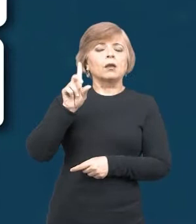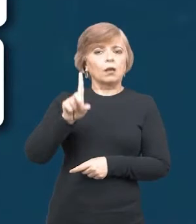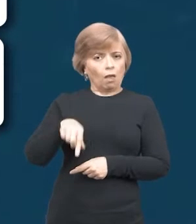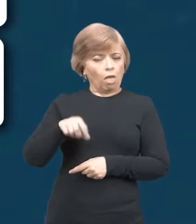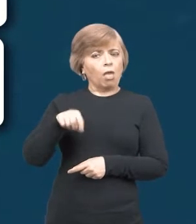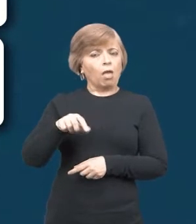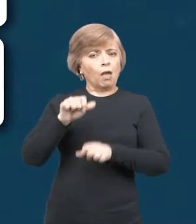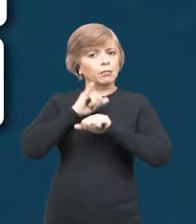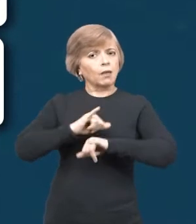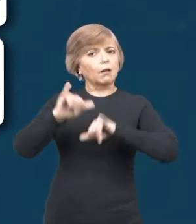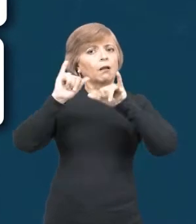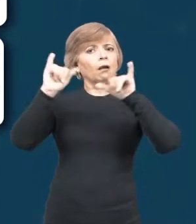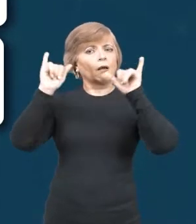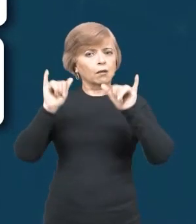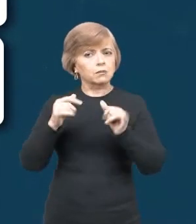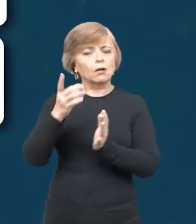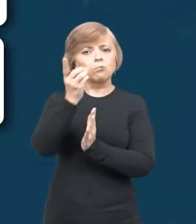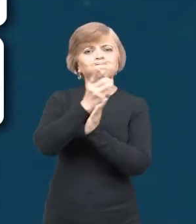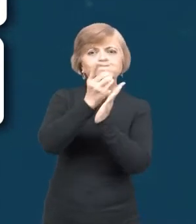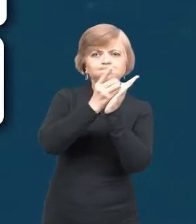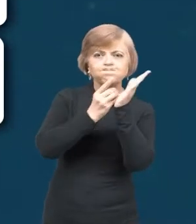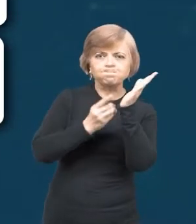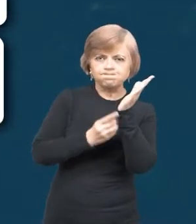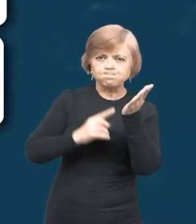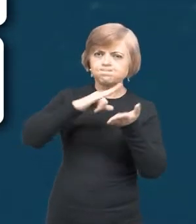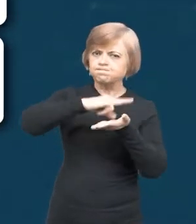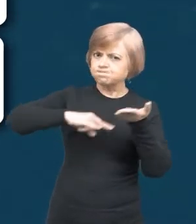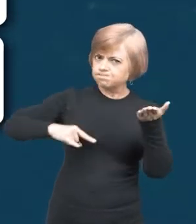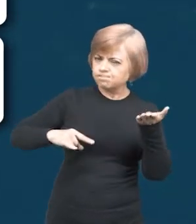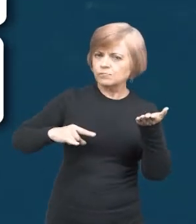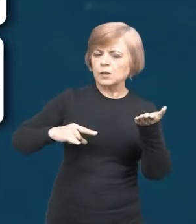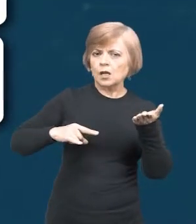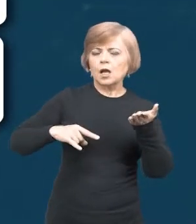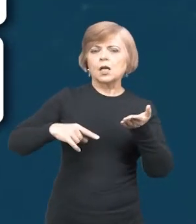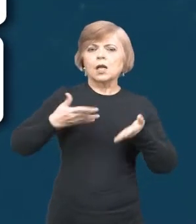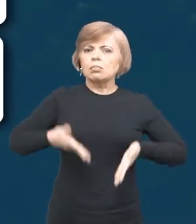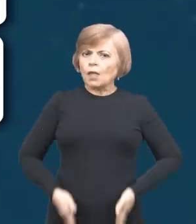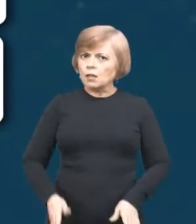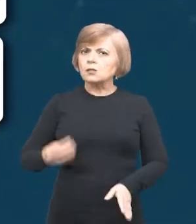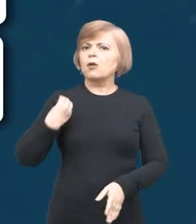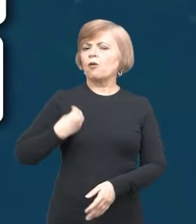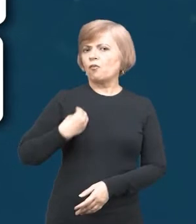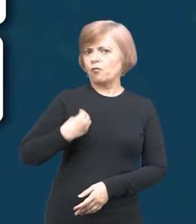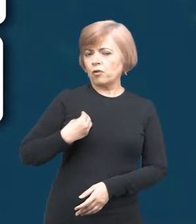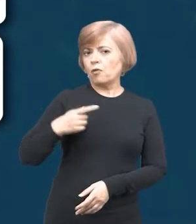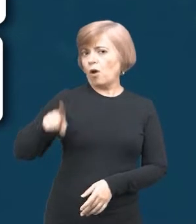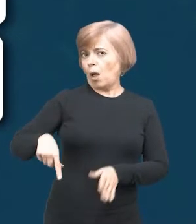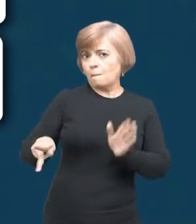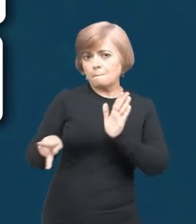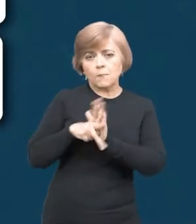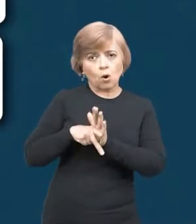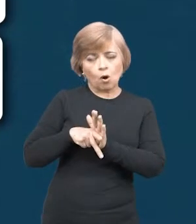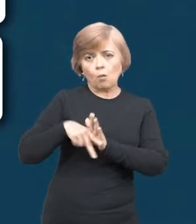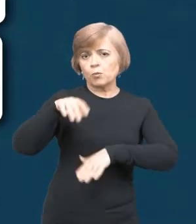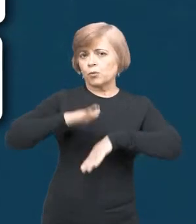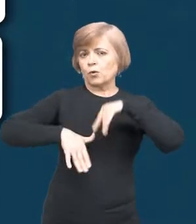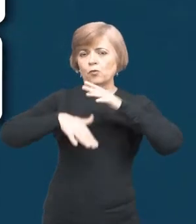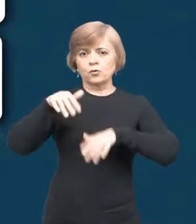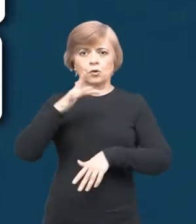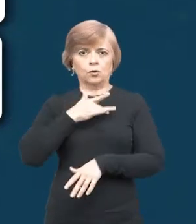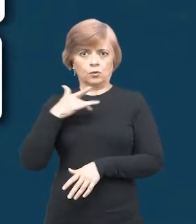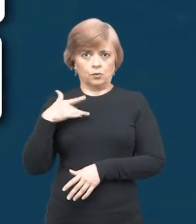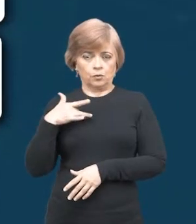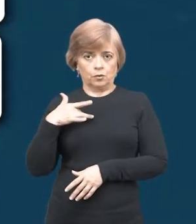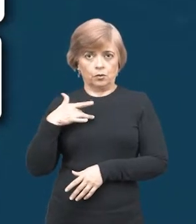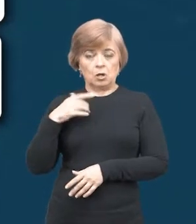a atribuição para tanto seria de um profissional de saúde, e também que, caso ele